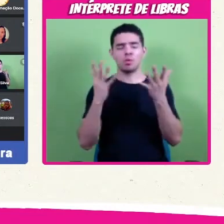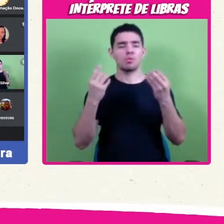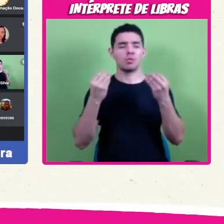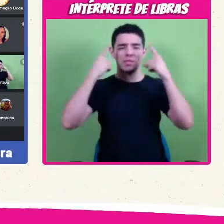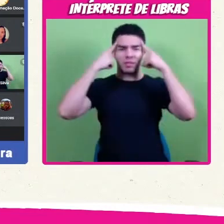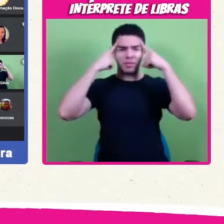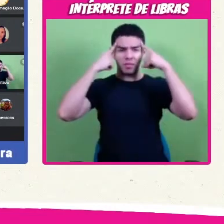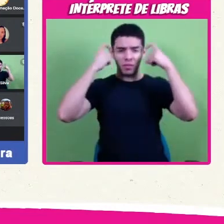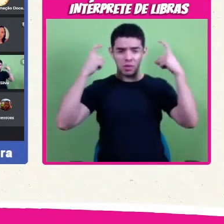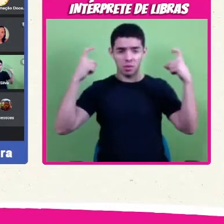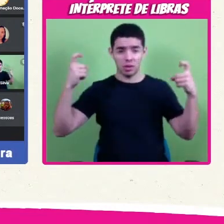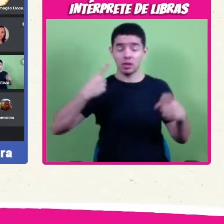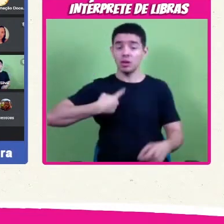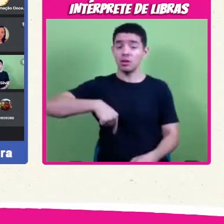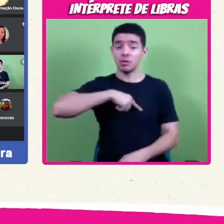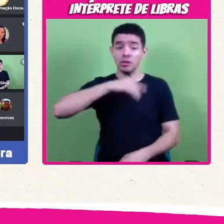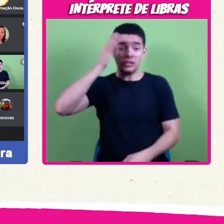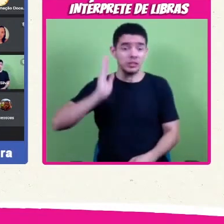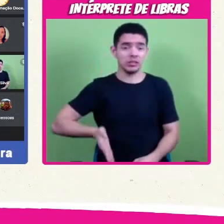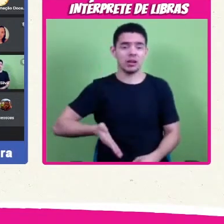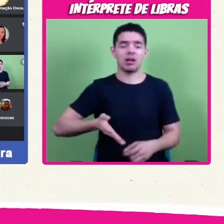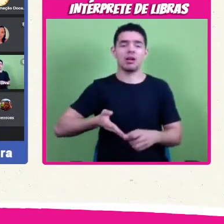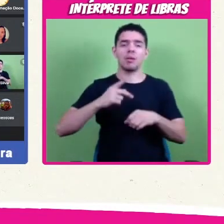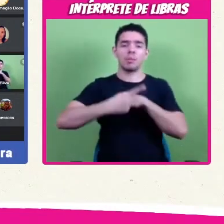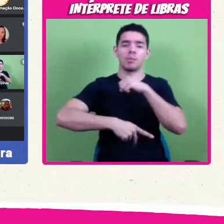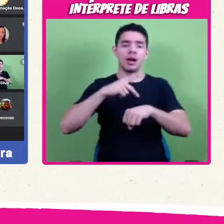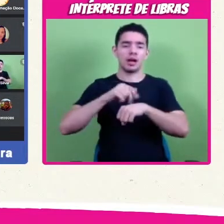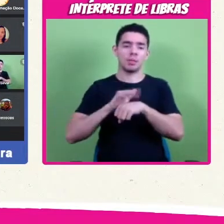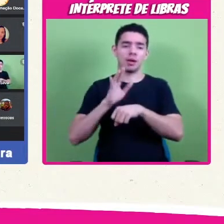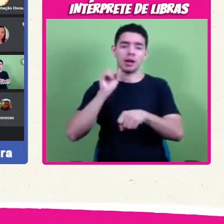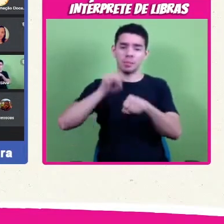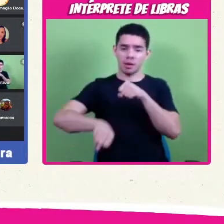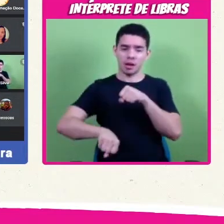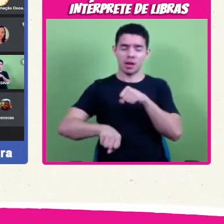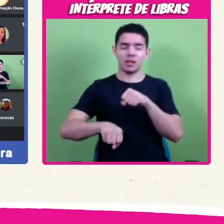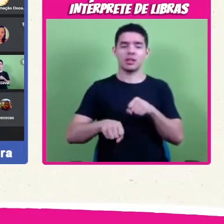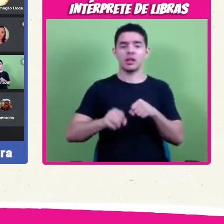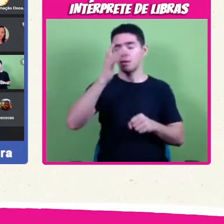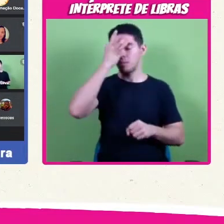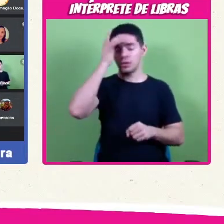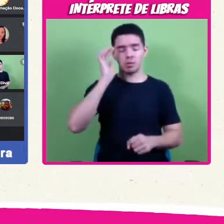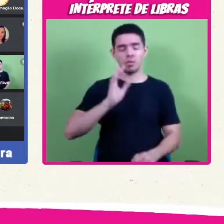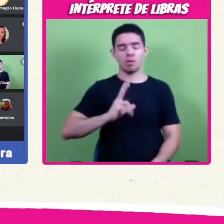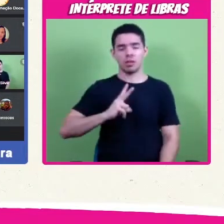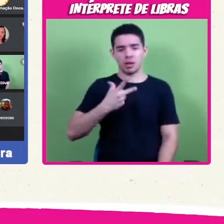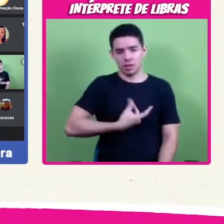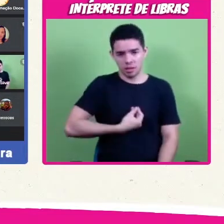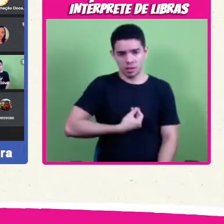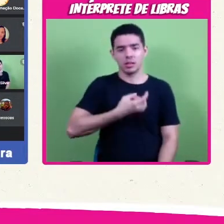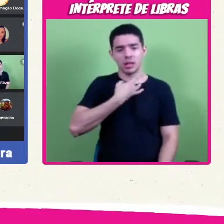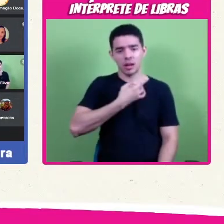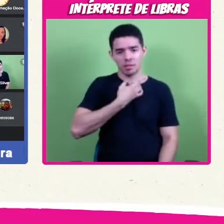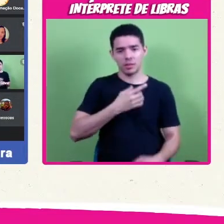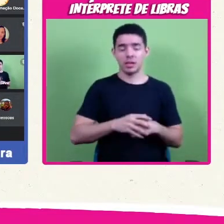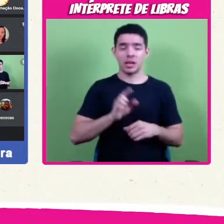nós já somos o país, nós já éramos o país que mais mata pessoas trans e travestis no mundo. E essa violência, durante 4